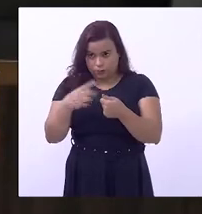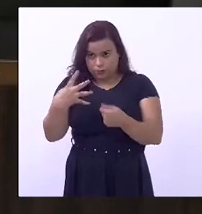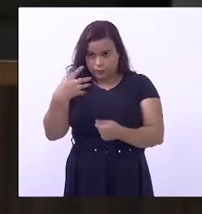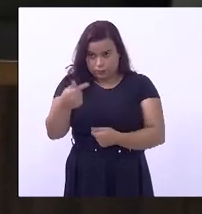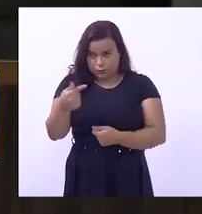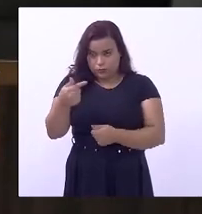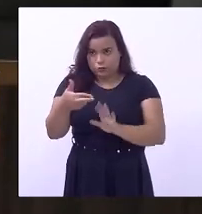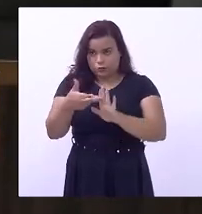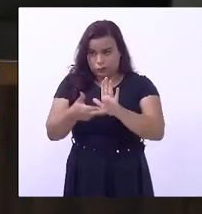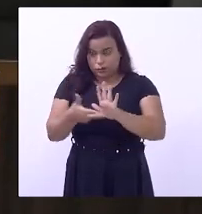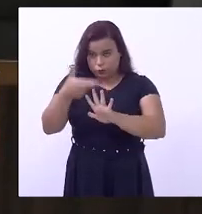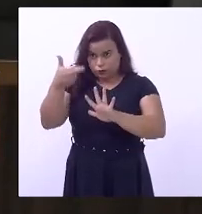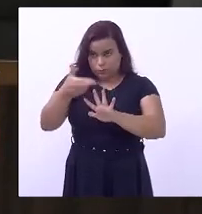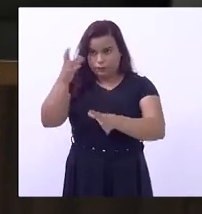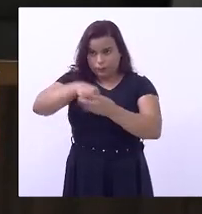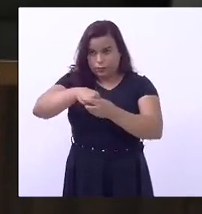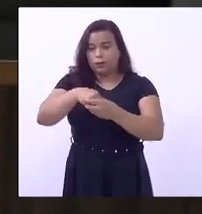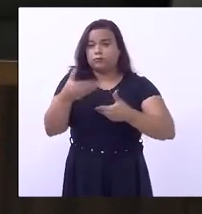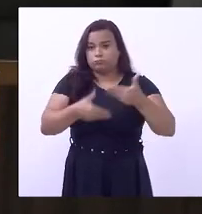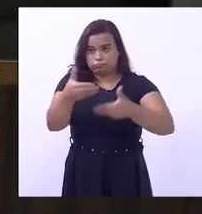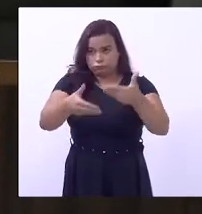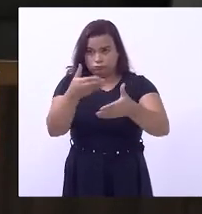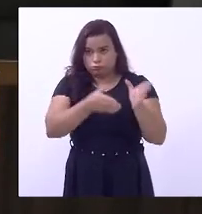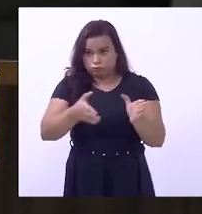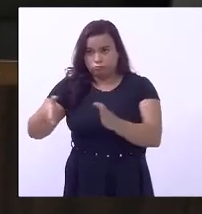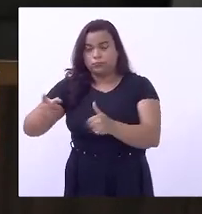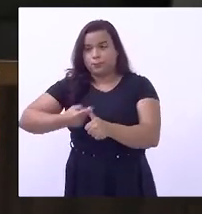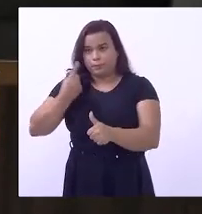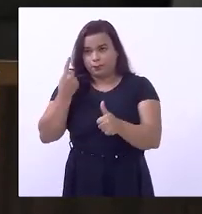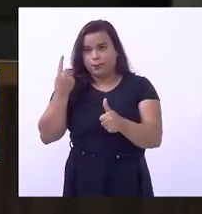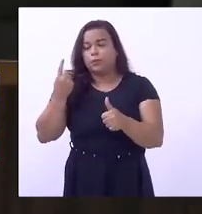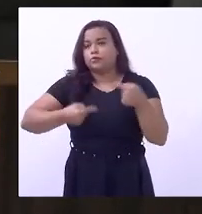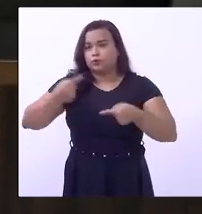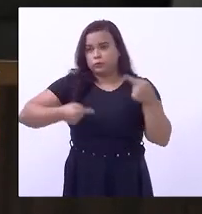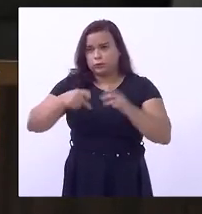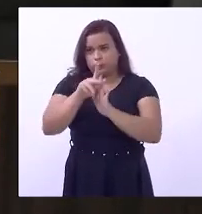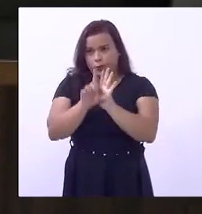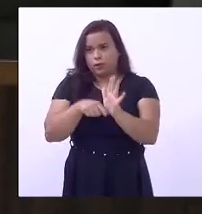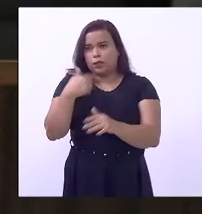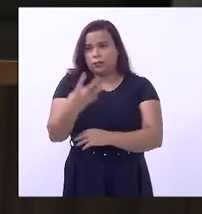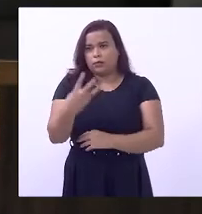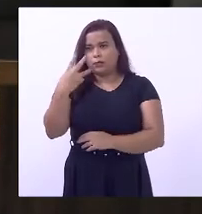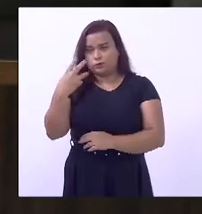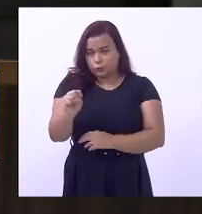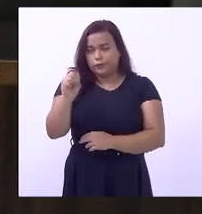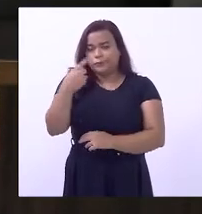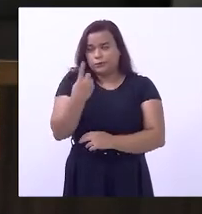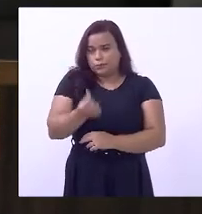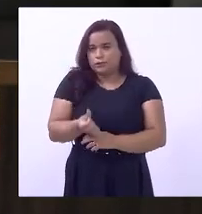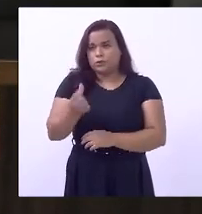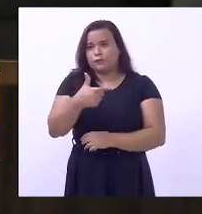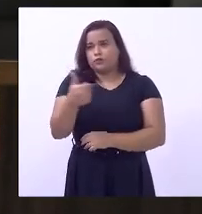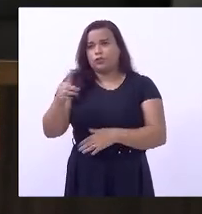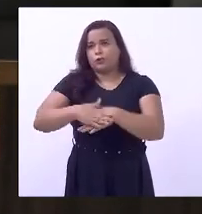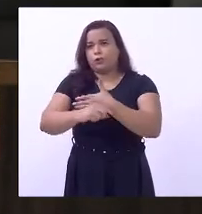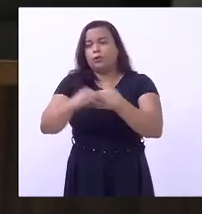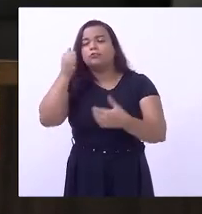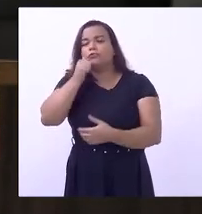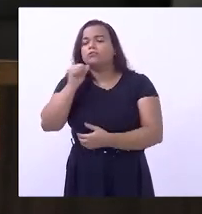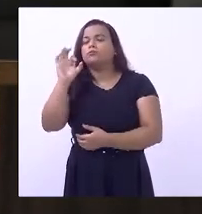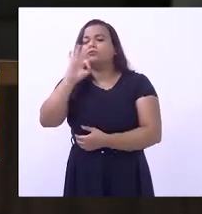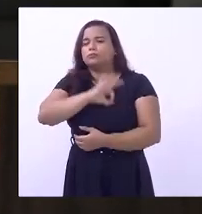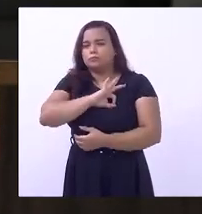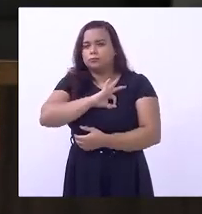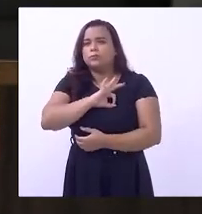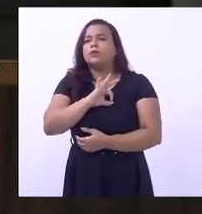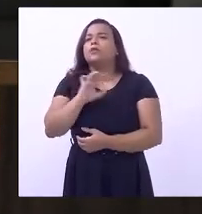em tramitação ordinária, em primeira discussão, projeto de lei 3816 de 21, de autoria da deputada Marta Rocha, que dispõe sobre